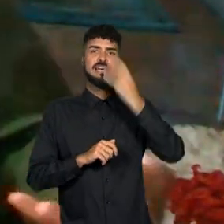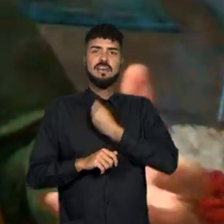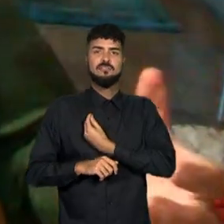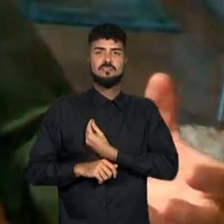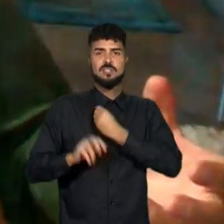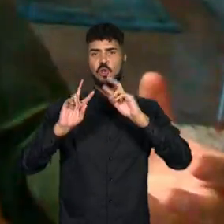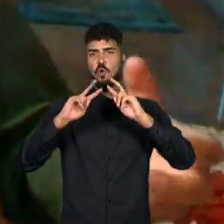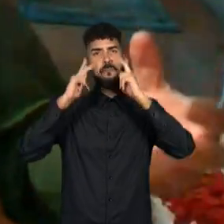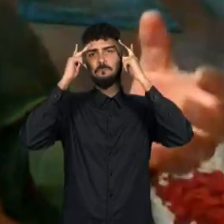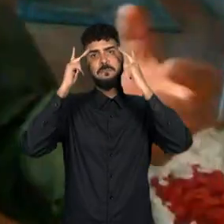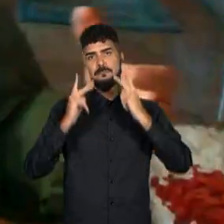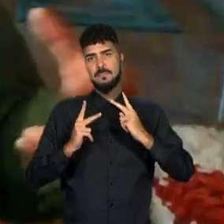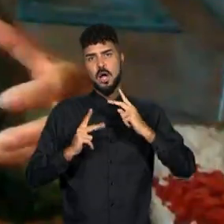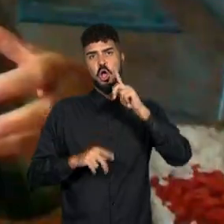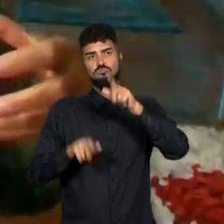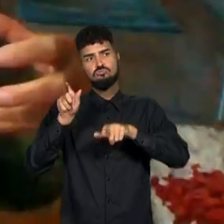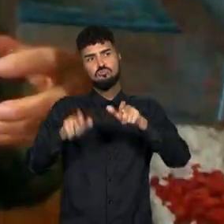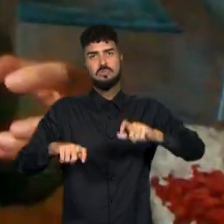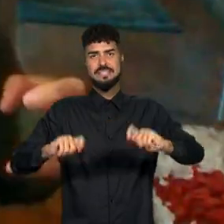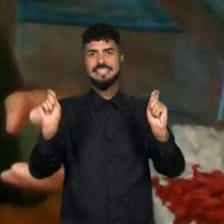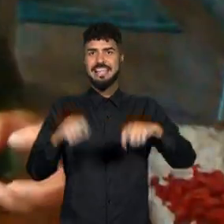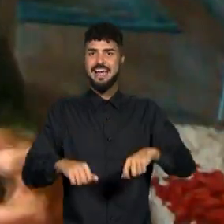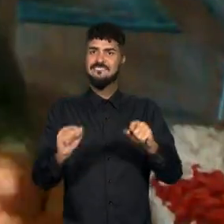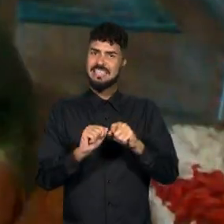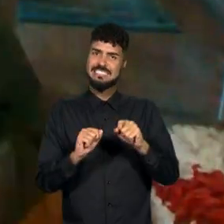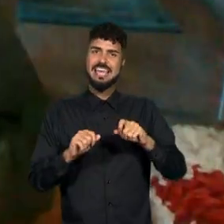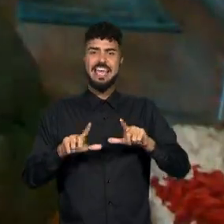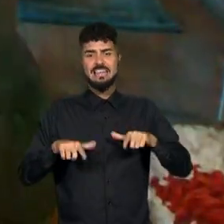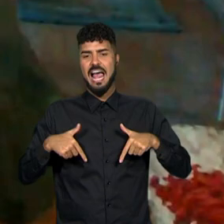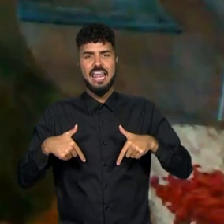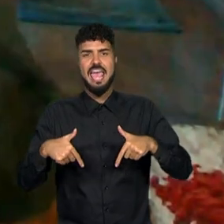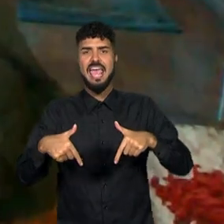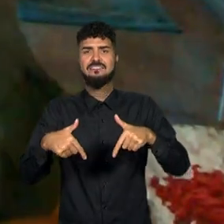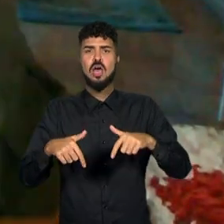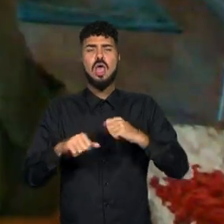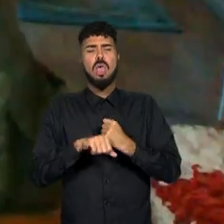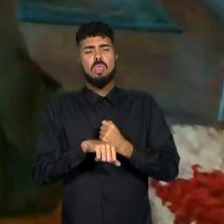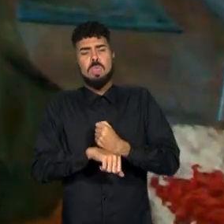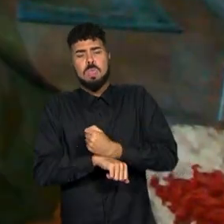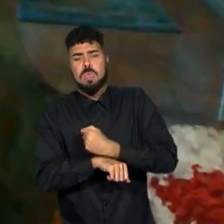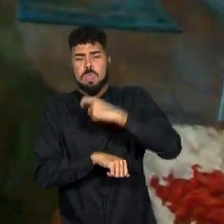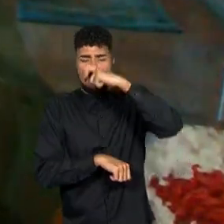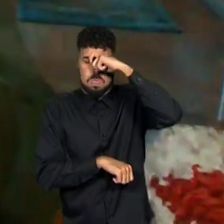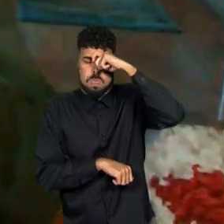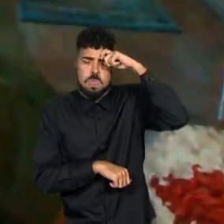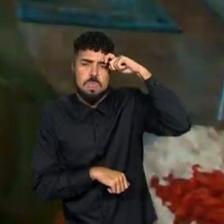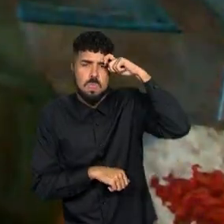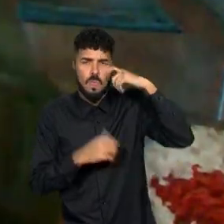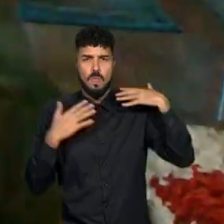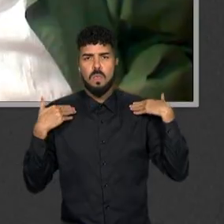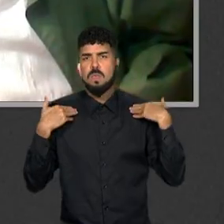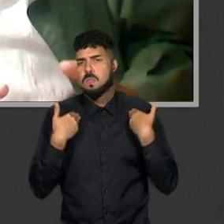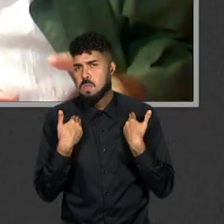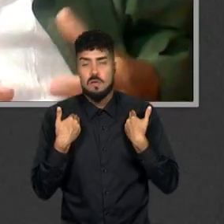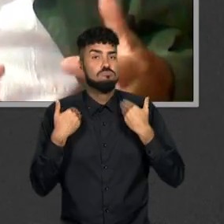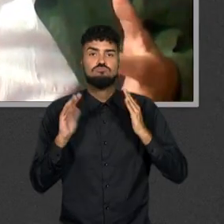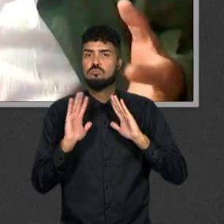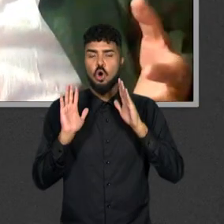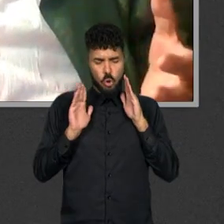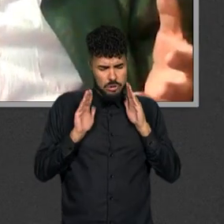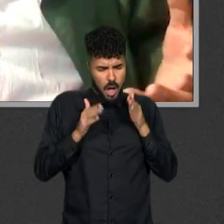humano, para que ele possa executar tarefas sem tanto esforço físico, sem tanta concentração, não é? Então